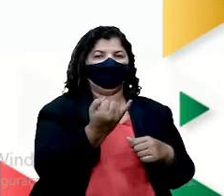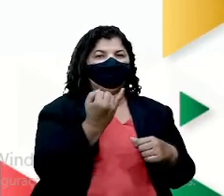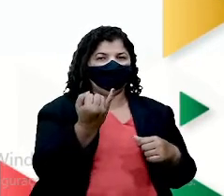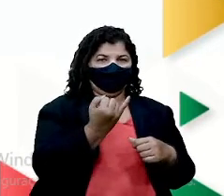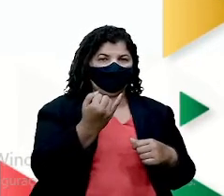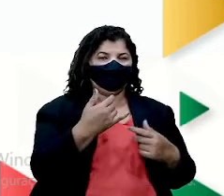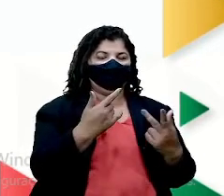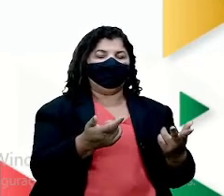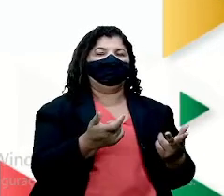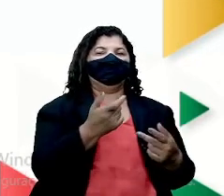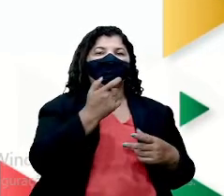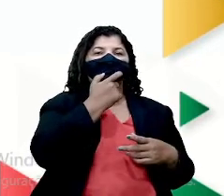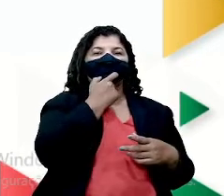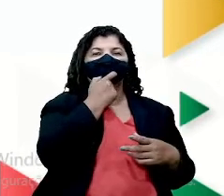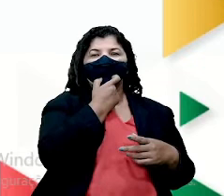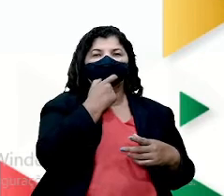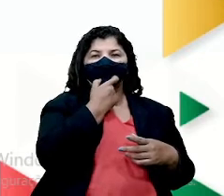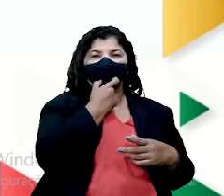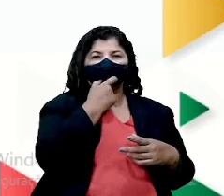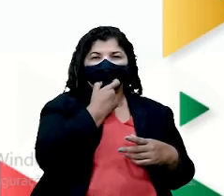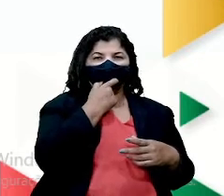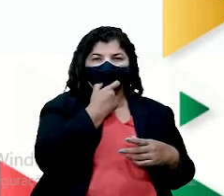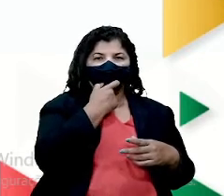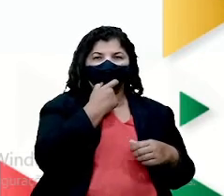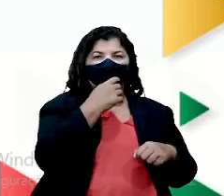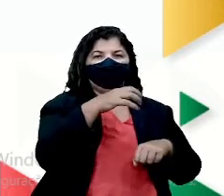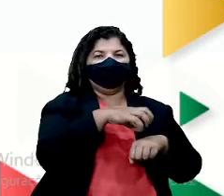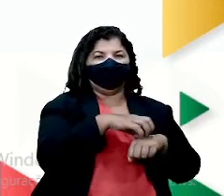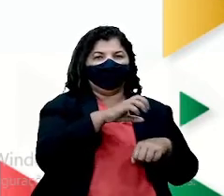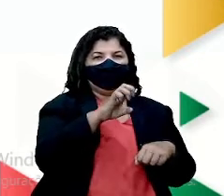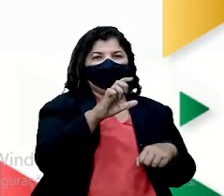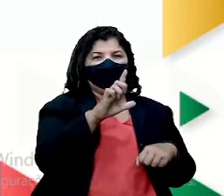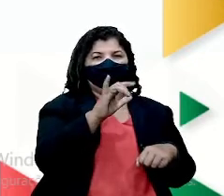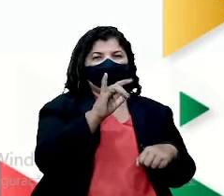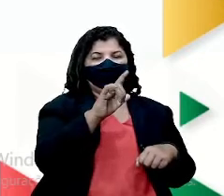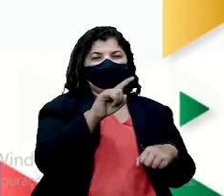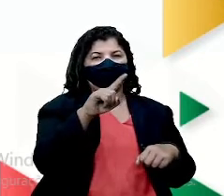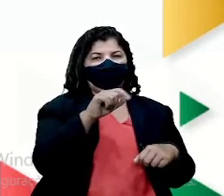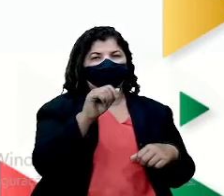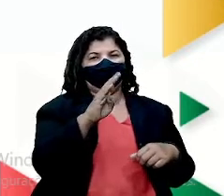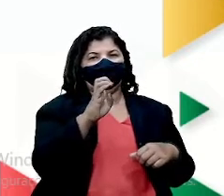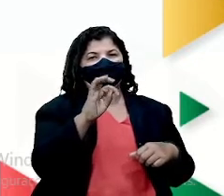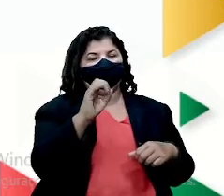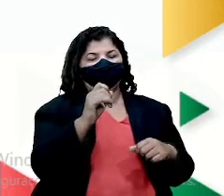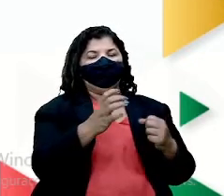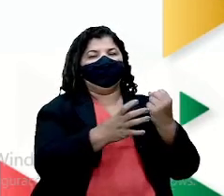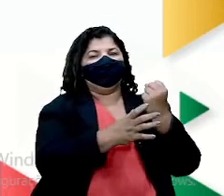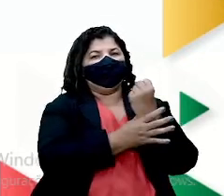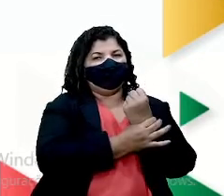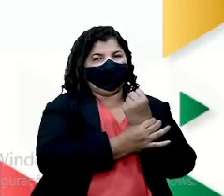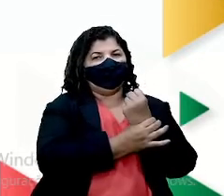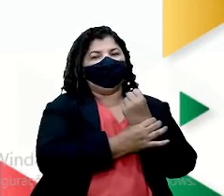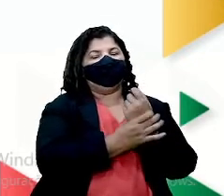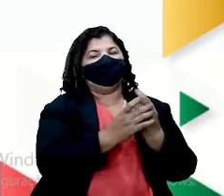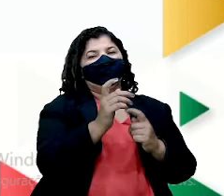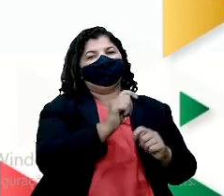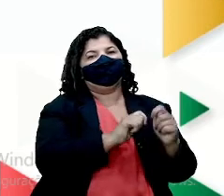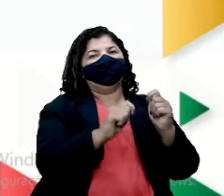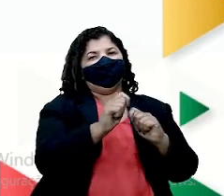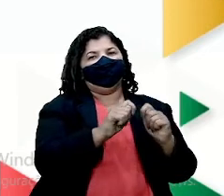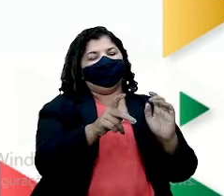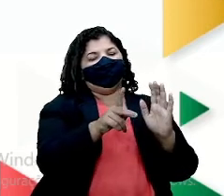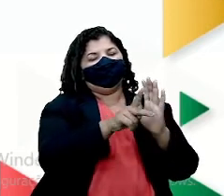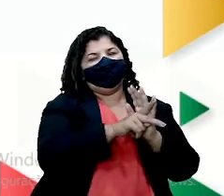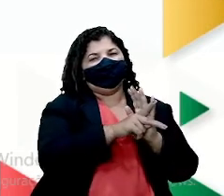Inglaterra, da rainha Elizabeth, adotou o protecionismo. Proteger o quê? A economia nacional. Né? Empenhou-se em